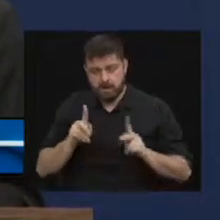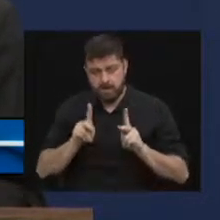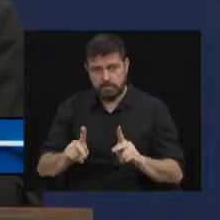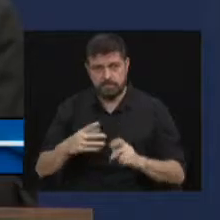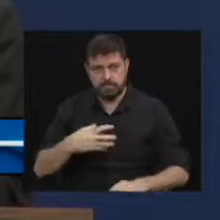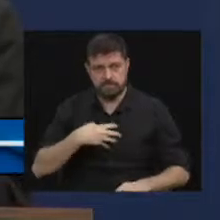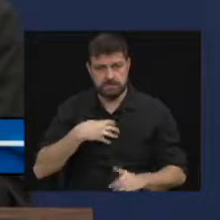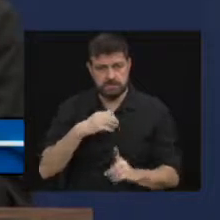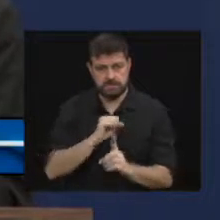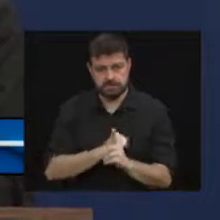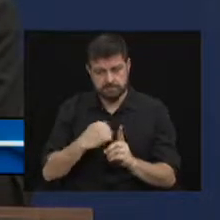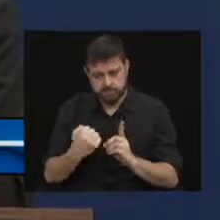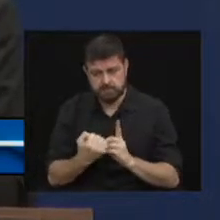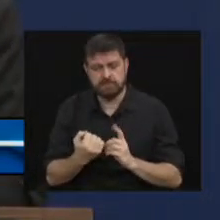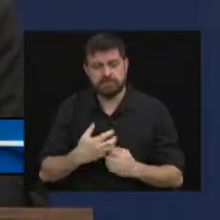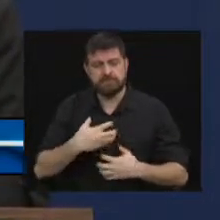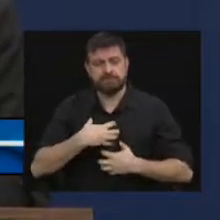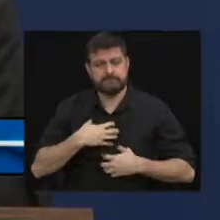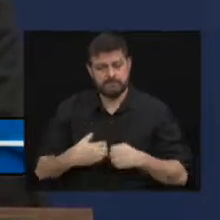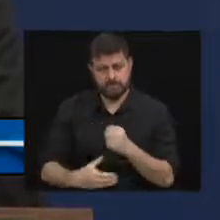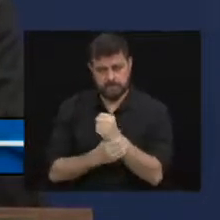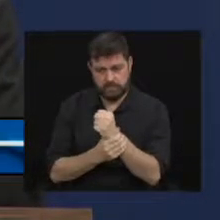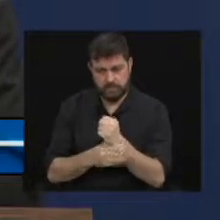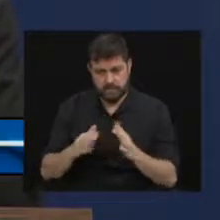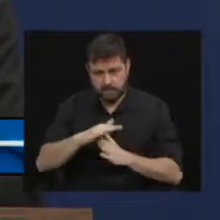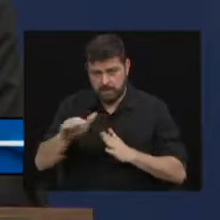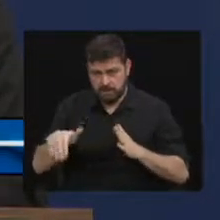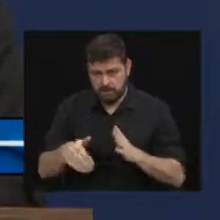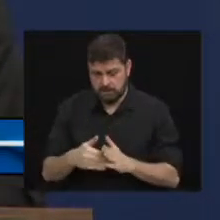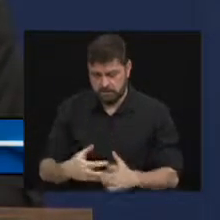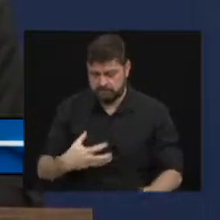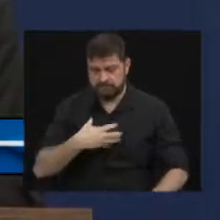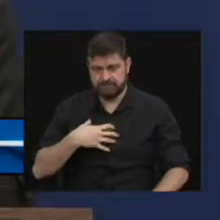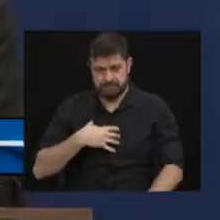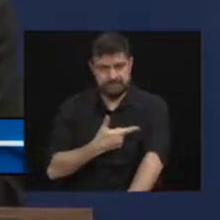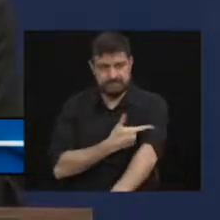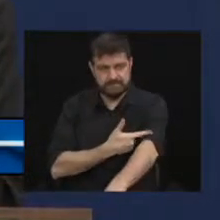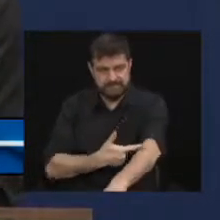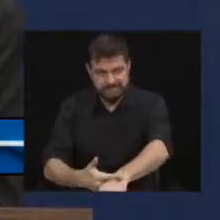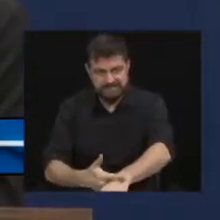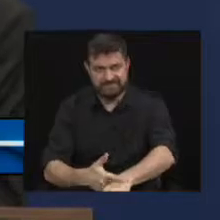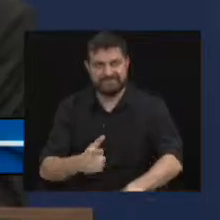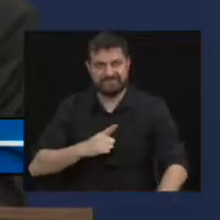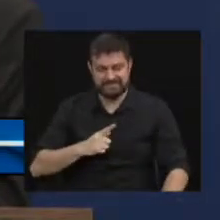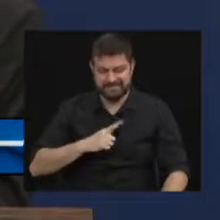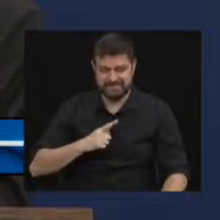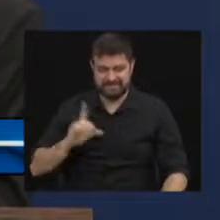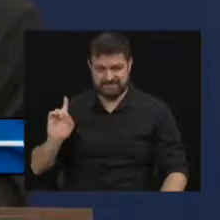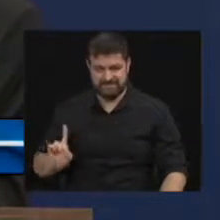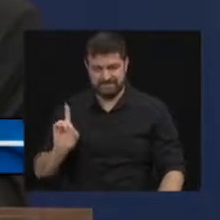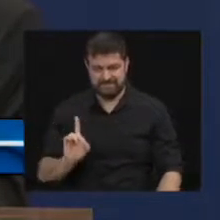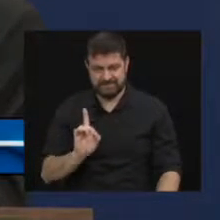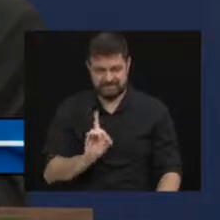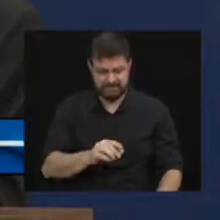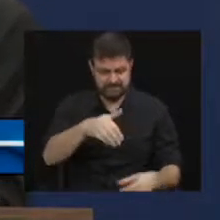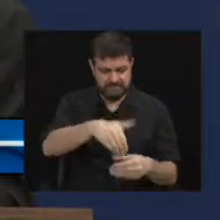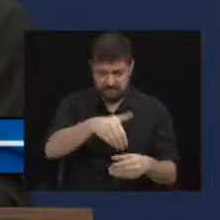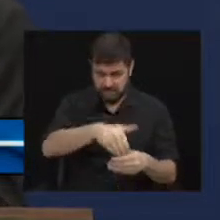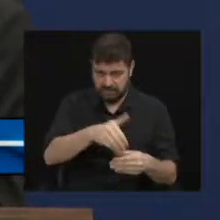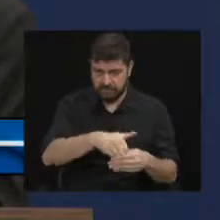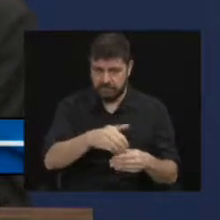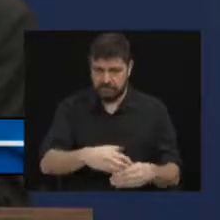seguro, limpo, como a gente já pôde assistir nessa campanha, uma campanha clean, uma